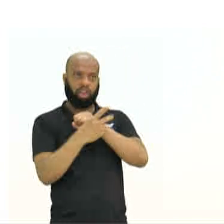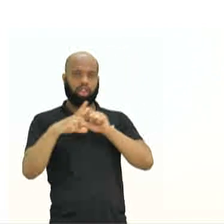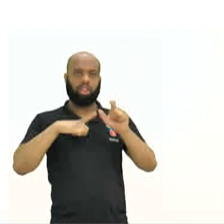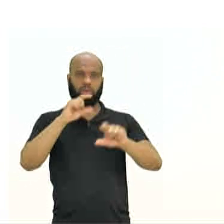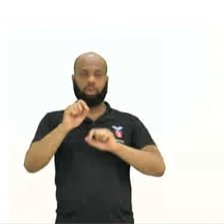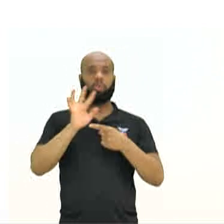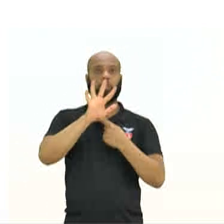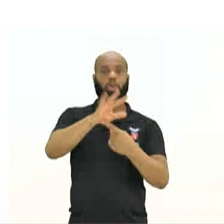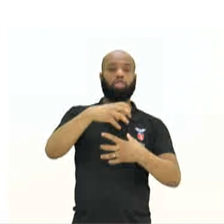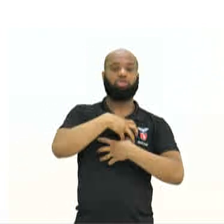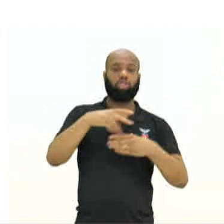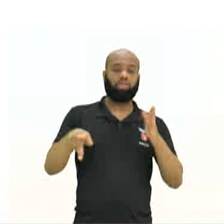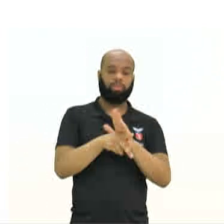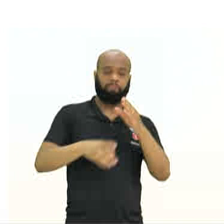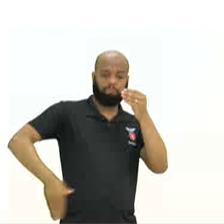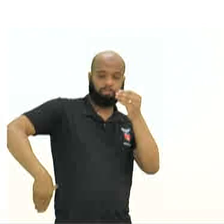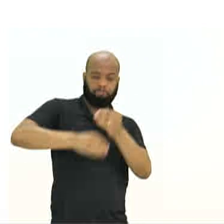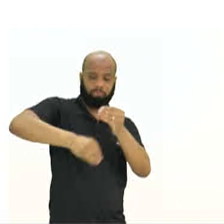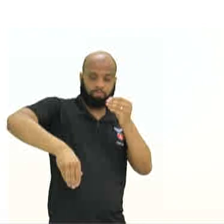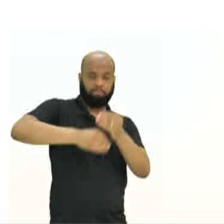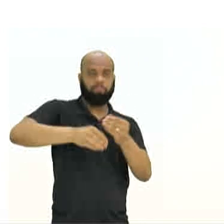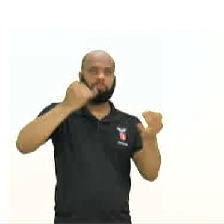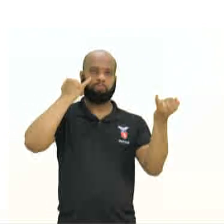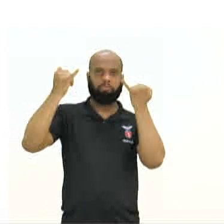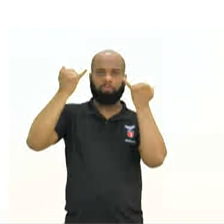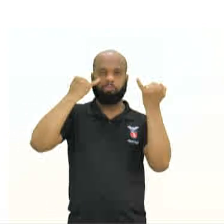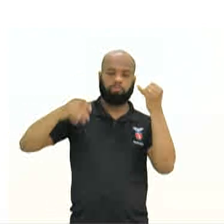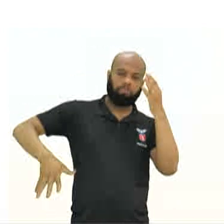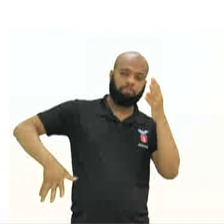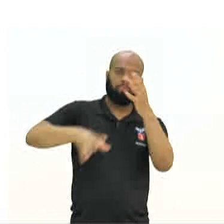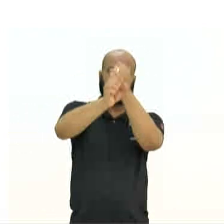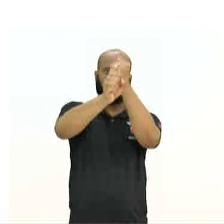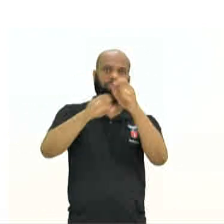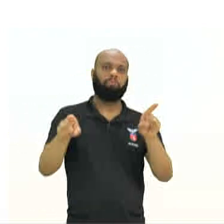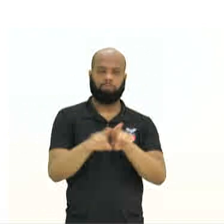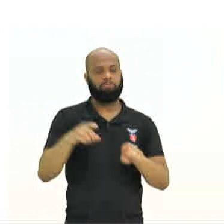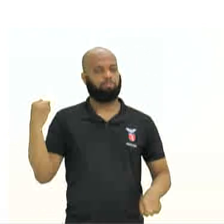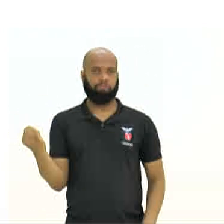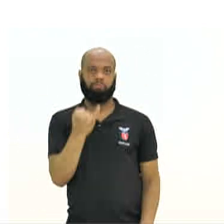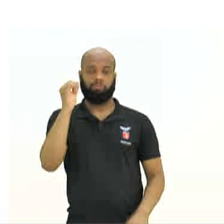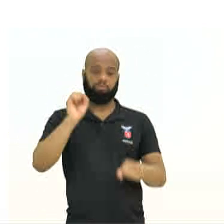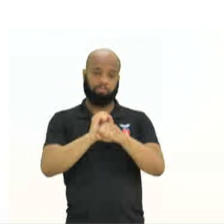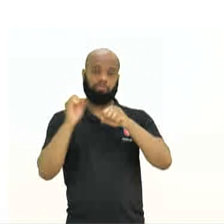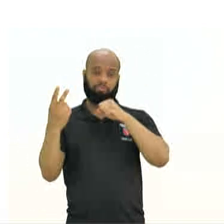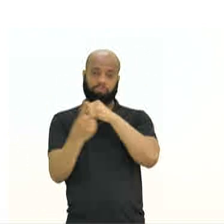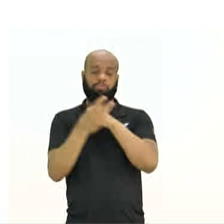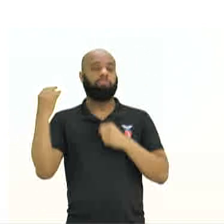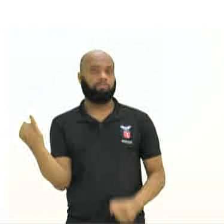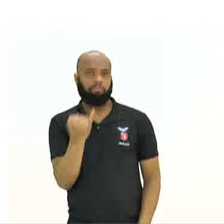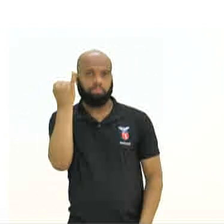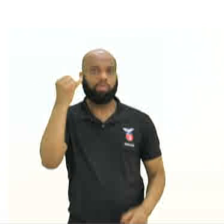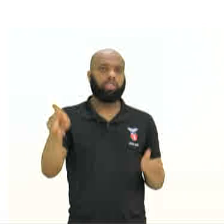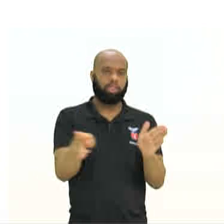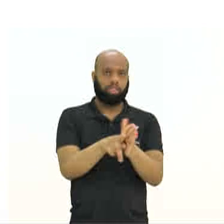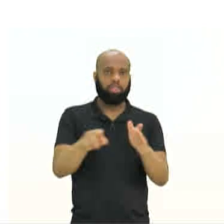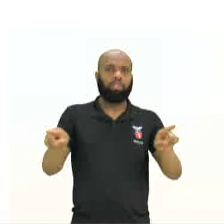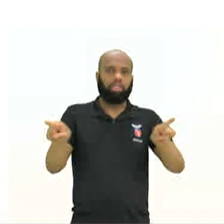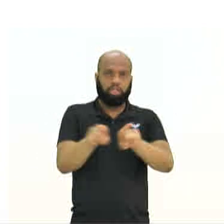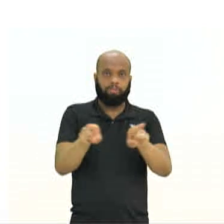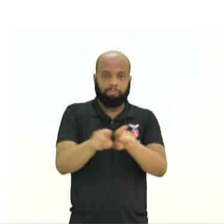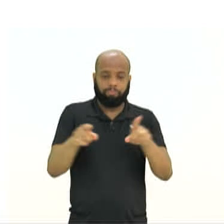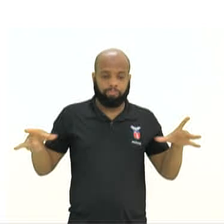de adição de informação, de soma, beleza? Os advérbios também são elementos importantes de conexão, beleza?